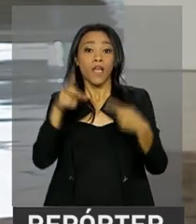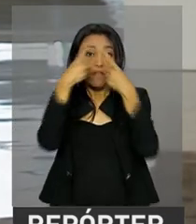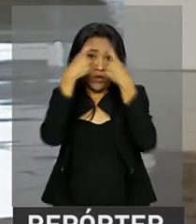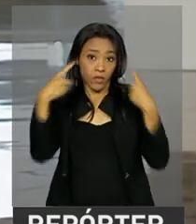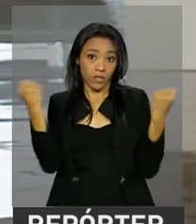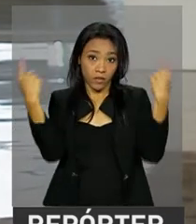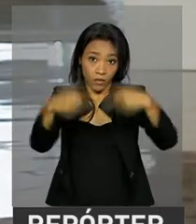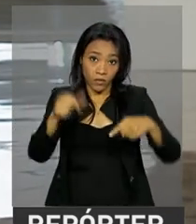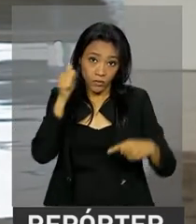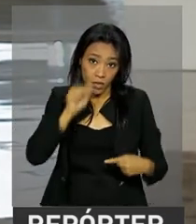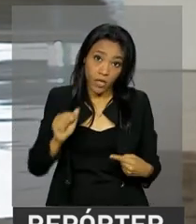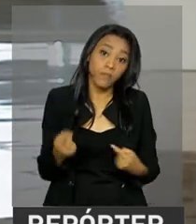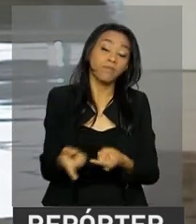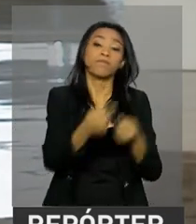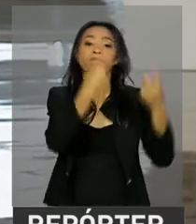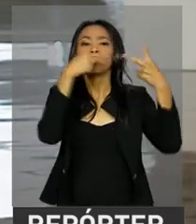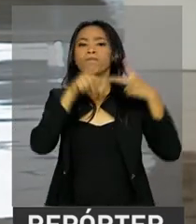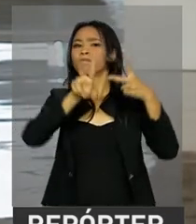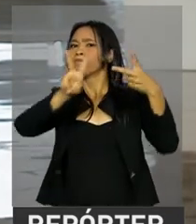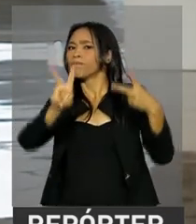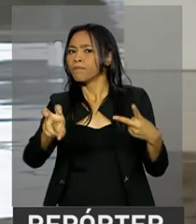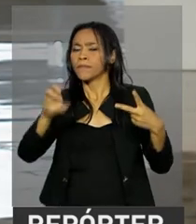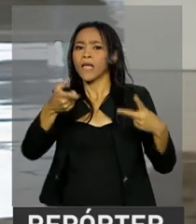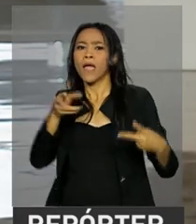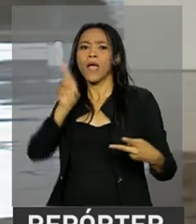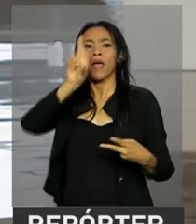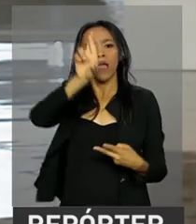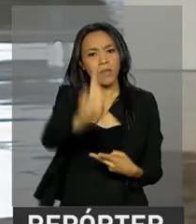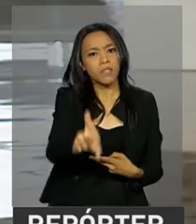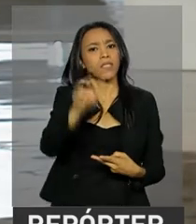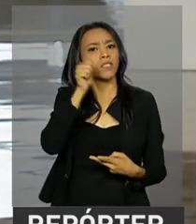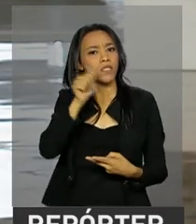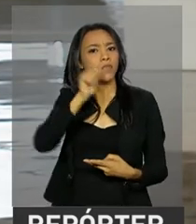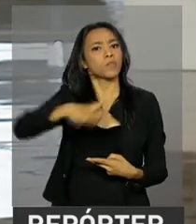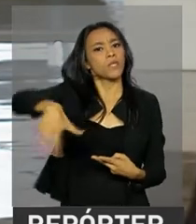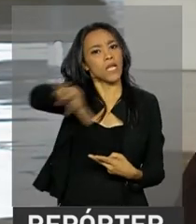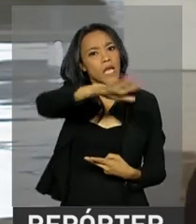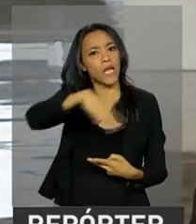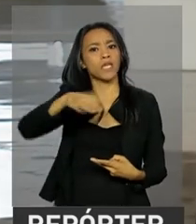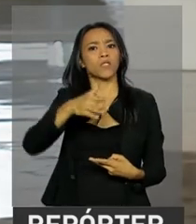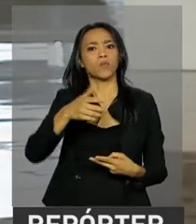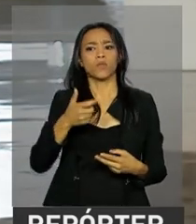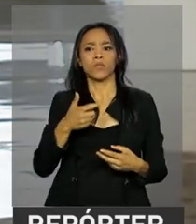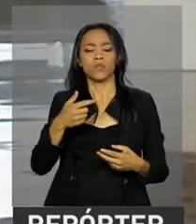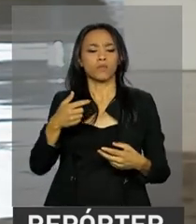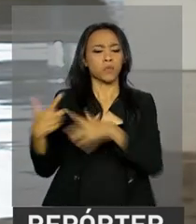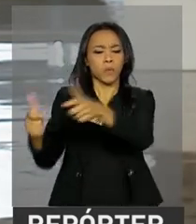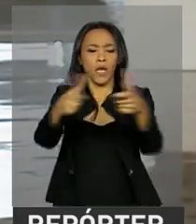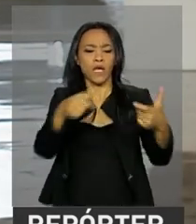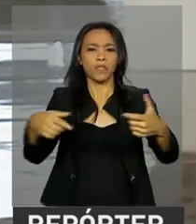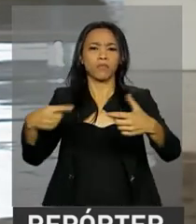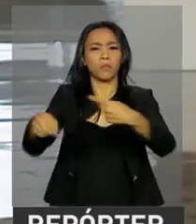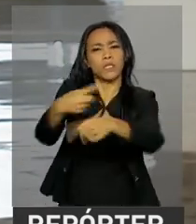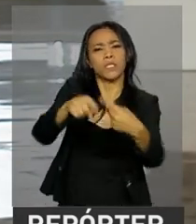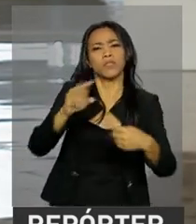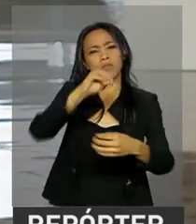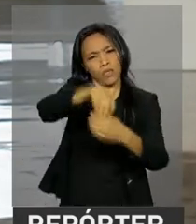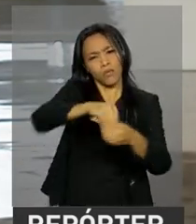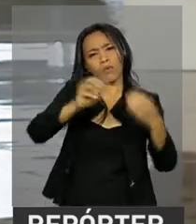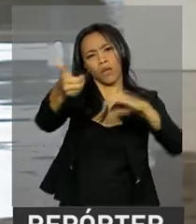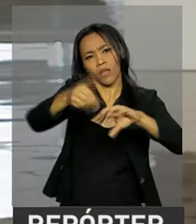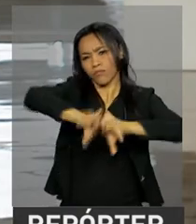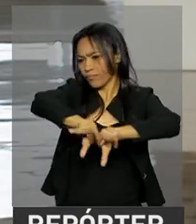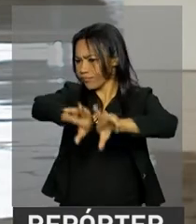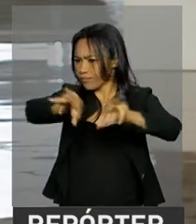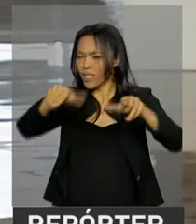violência contra a mulher também questões de representatividade das mulheres nos espaços políticos no parlamento e também